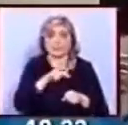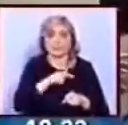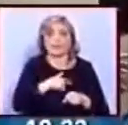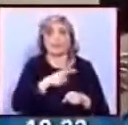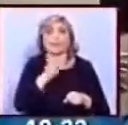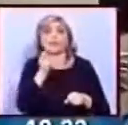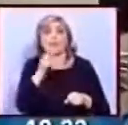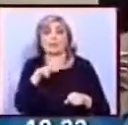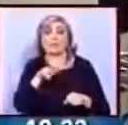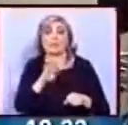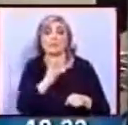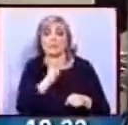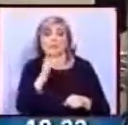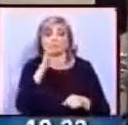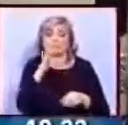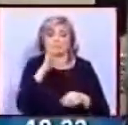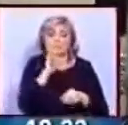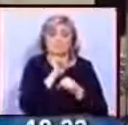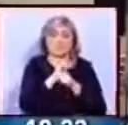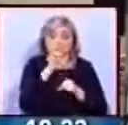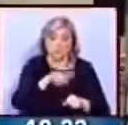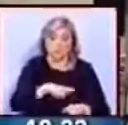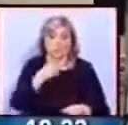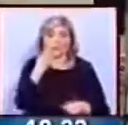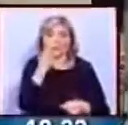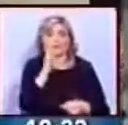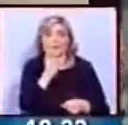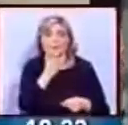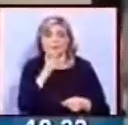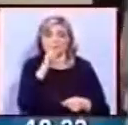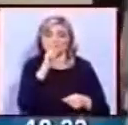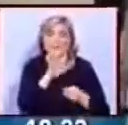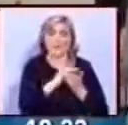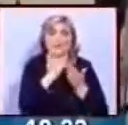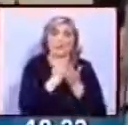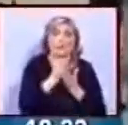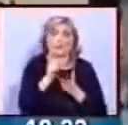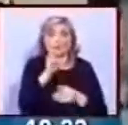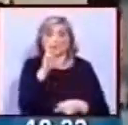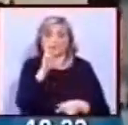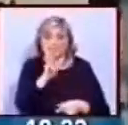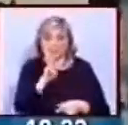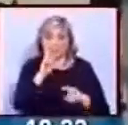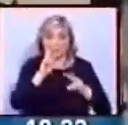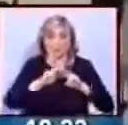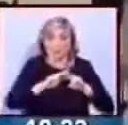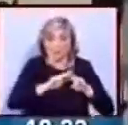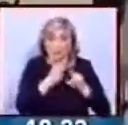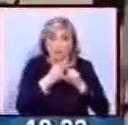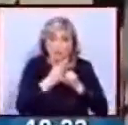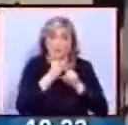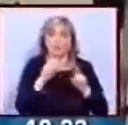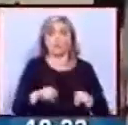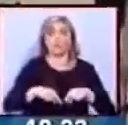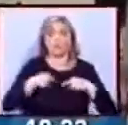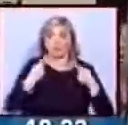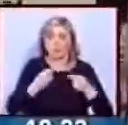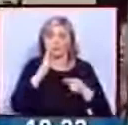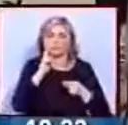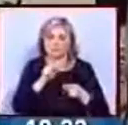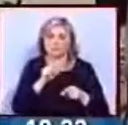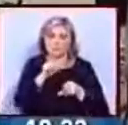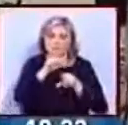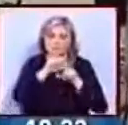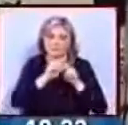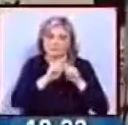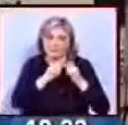pelo menos uma obstrução, pode ser uma oclusão completa ou não, é feito o diagnóstico e de imediato a revascularização,